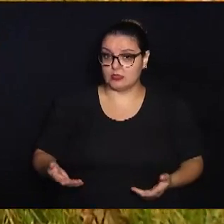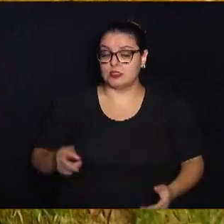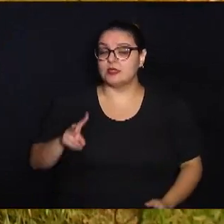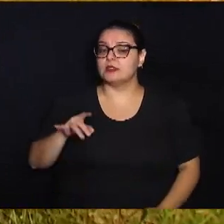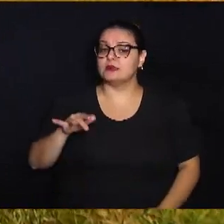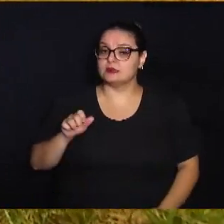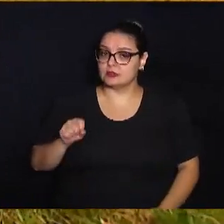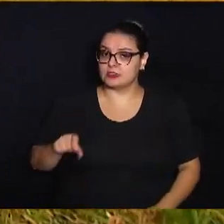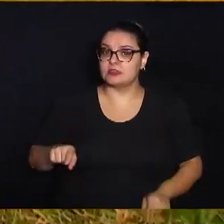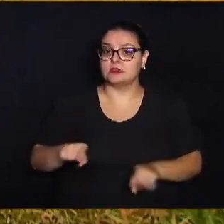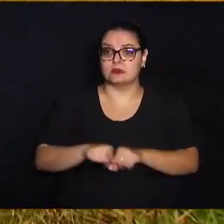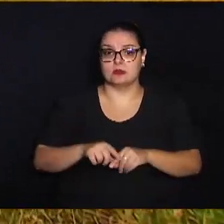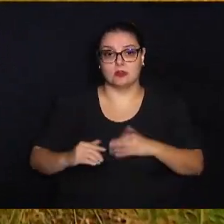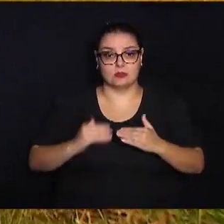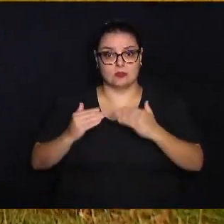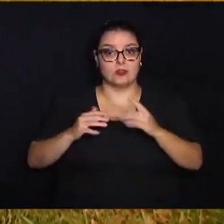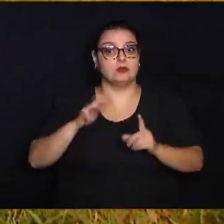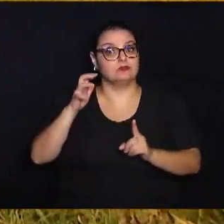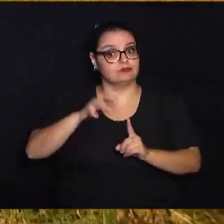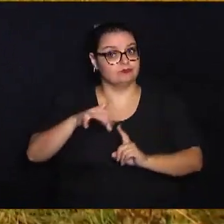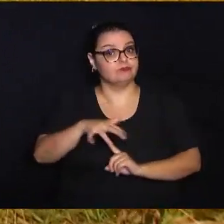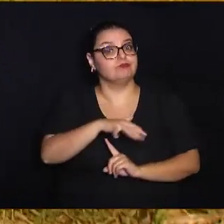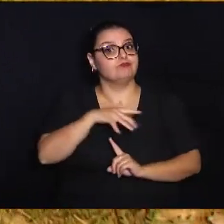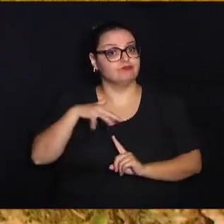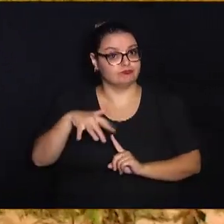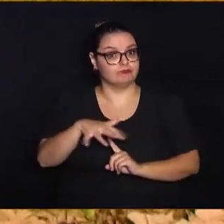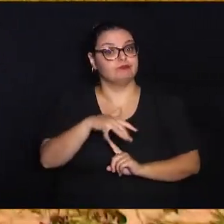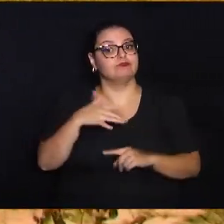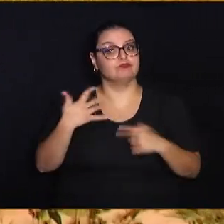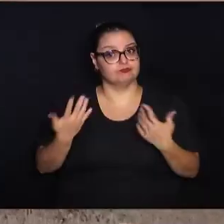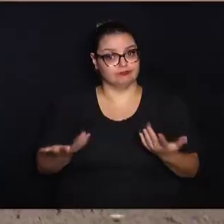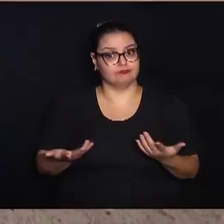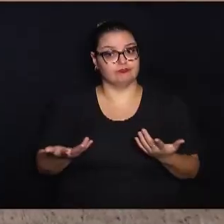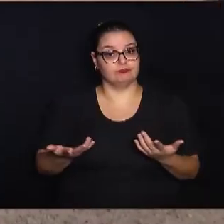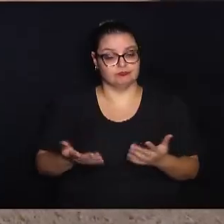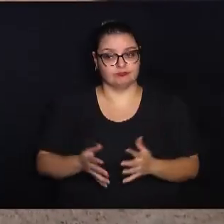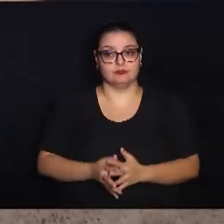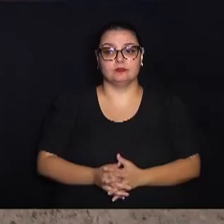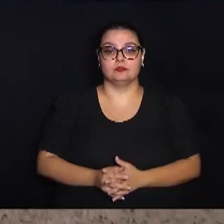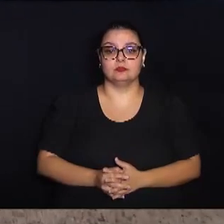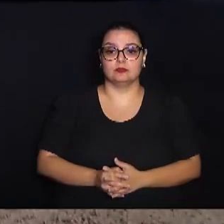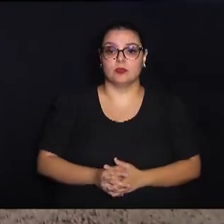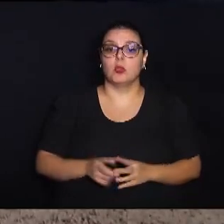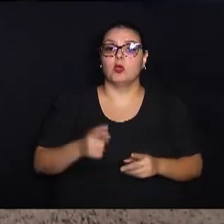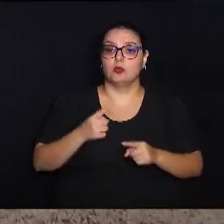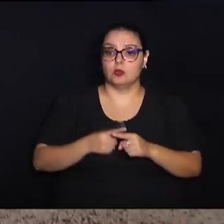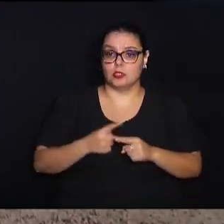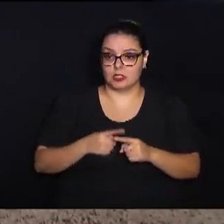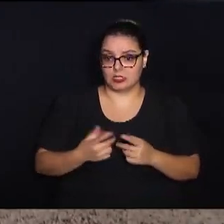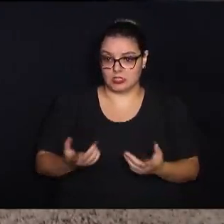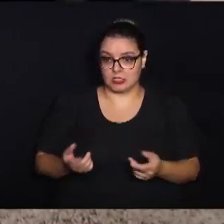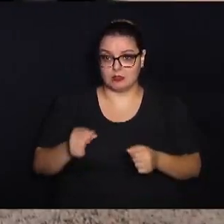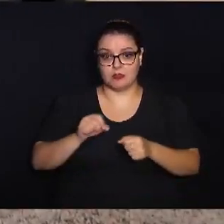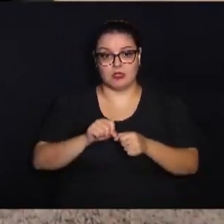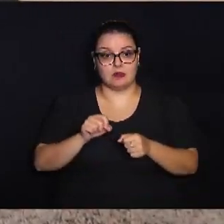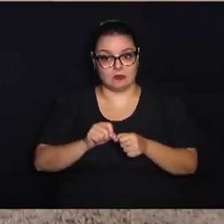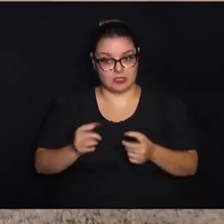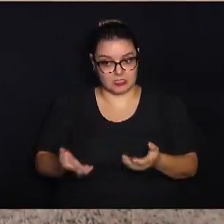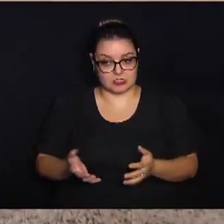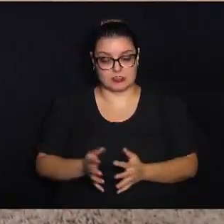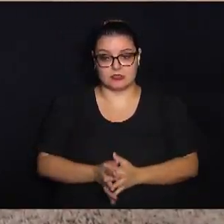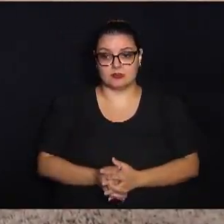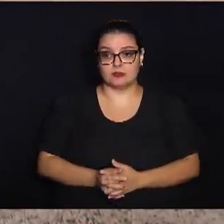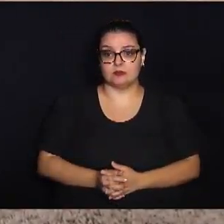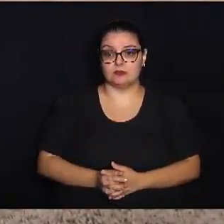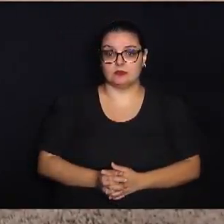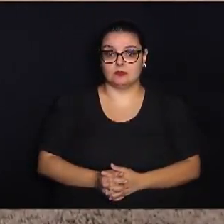também produzem muitos impactos ambientais, né? Porque para fazer